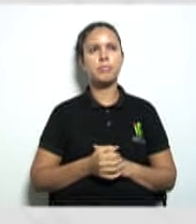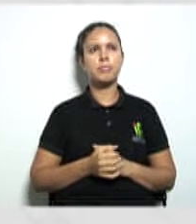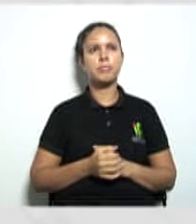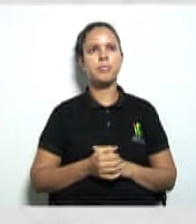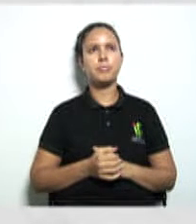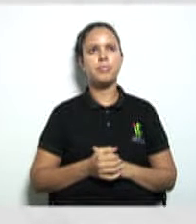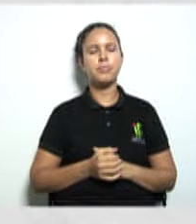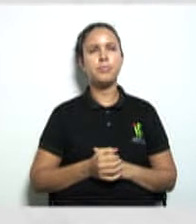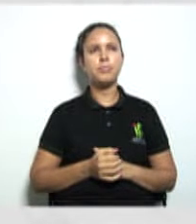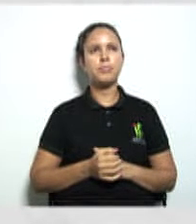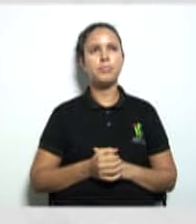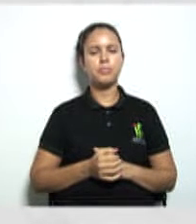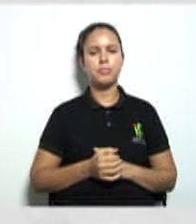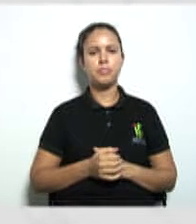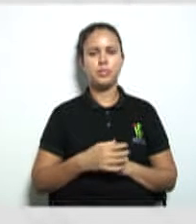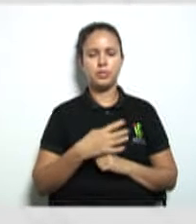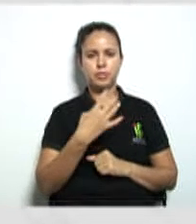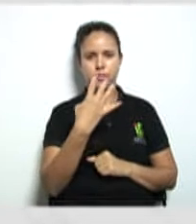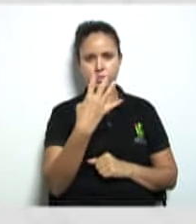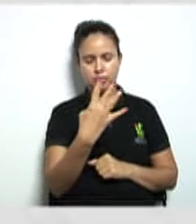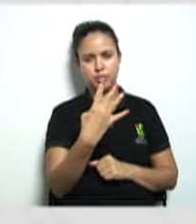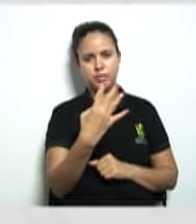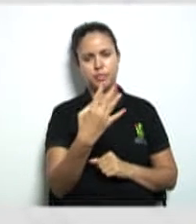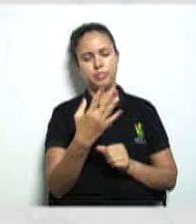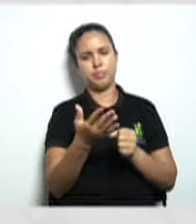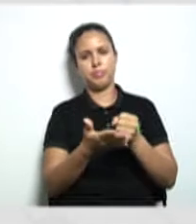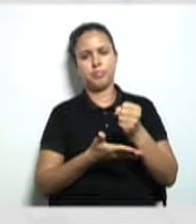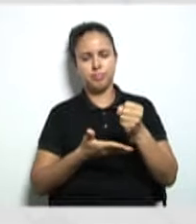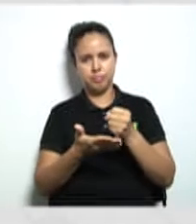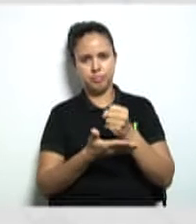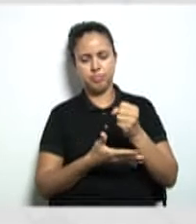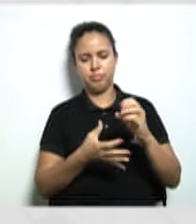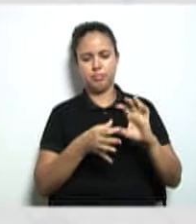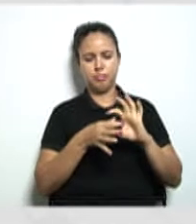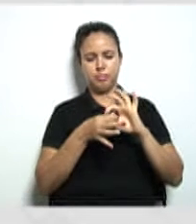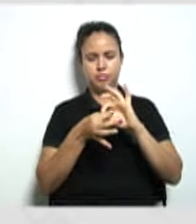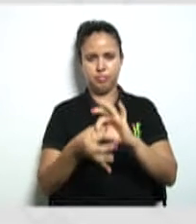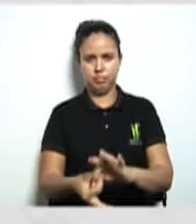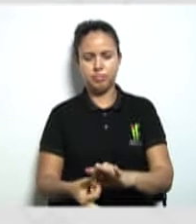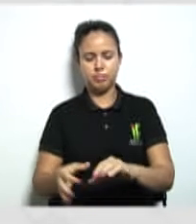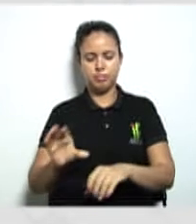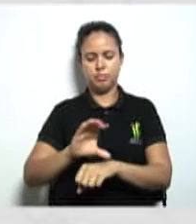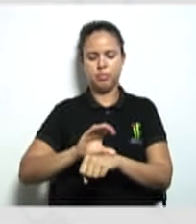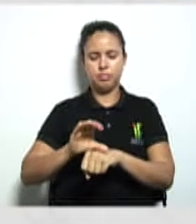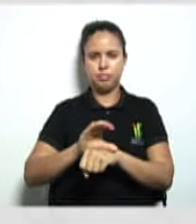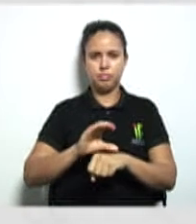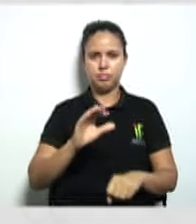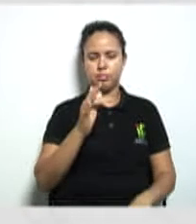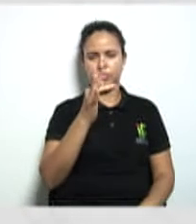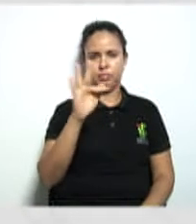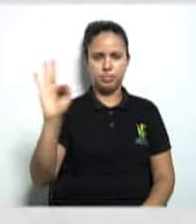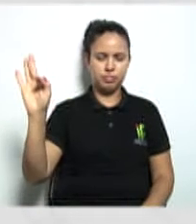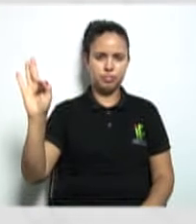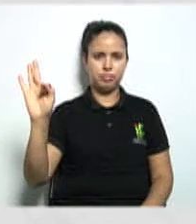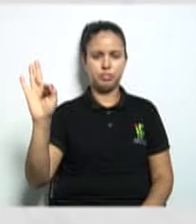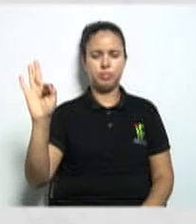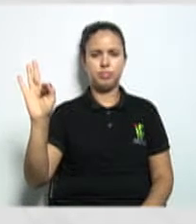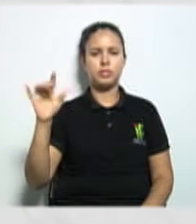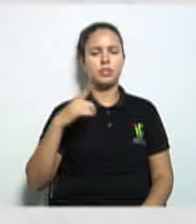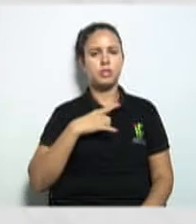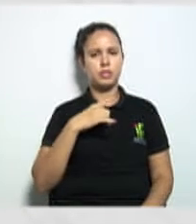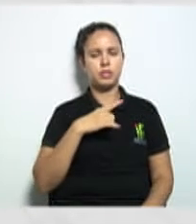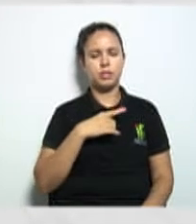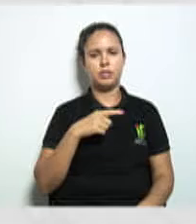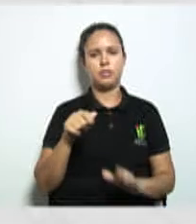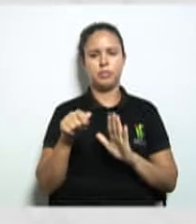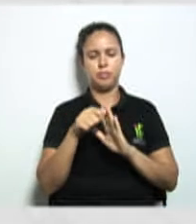relação do 4º princípio com a Constituição Federal. Aonde que está? Lá ainda